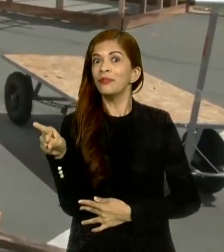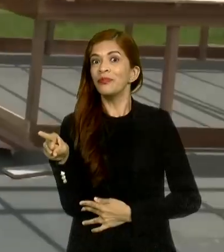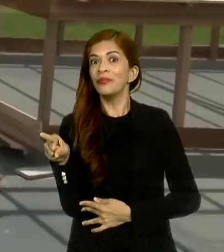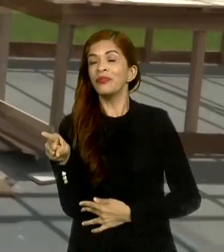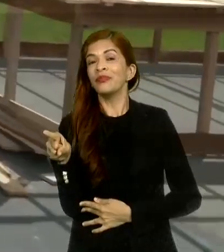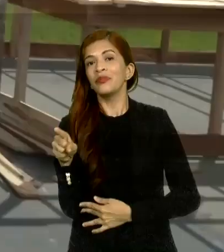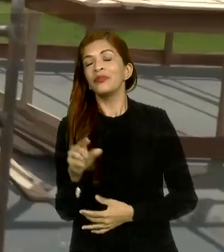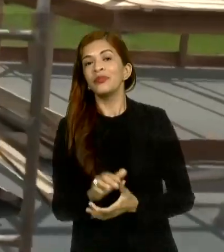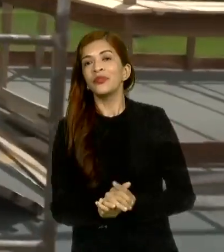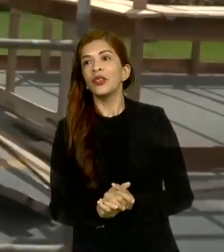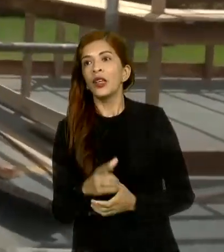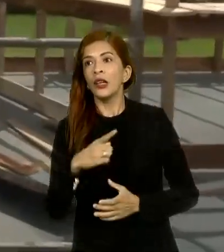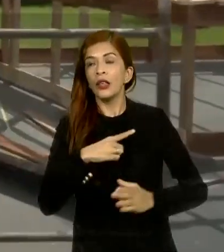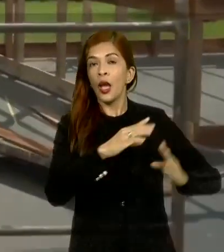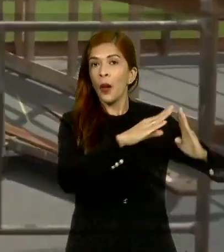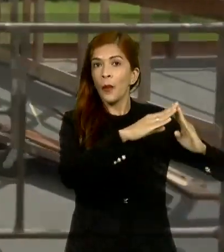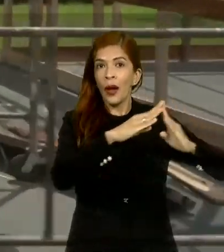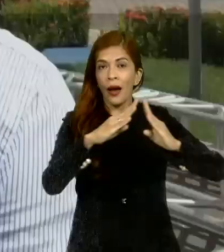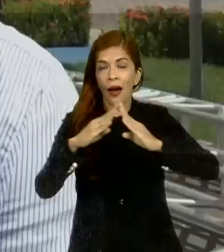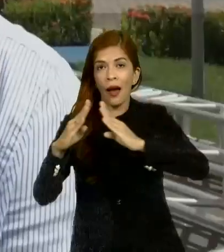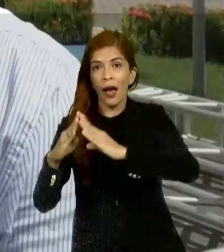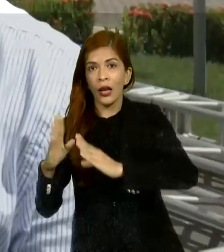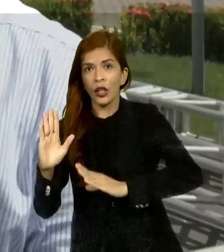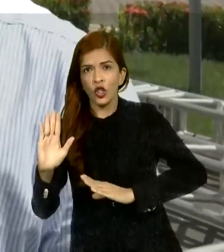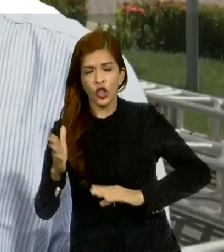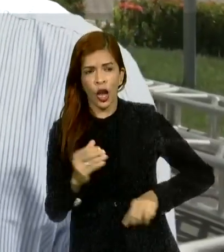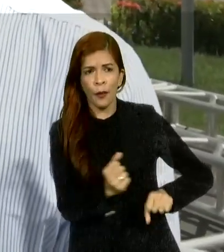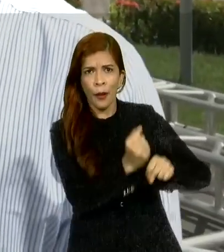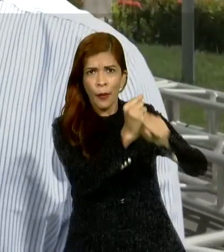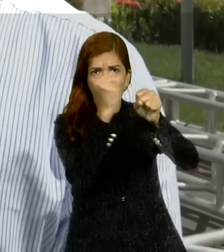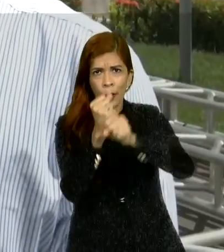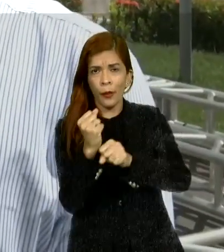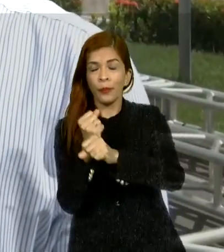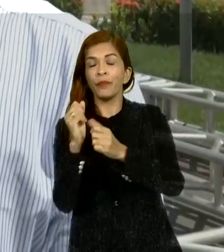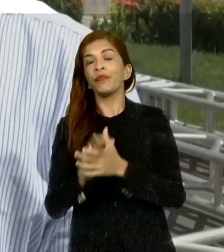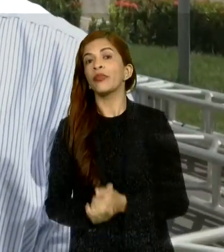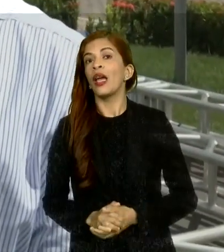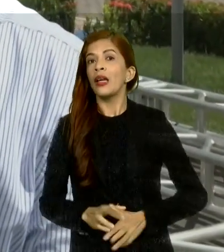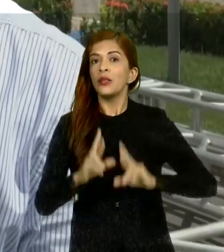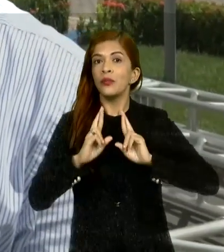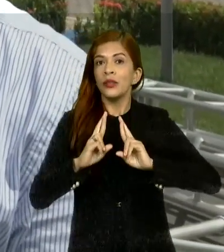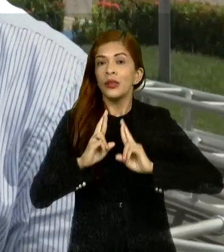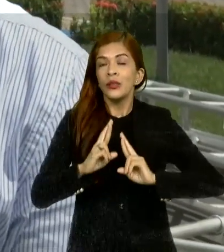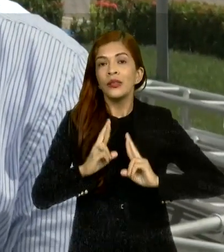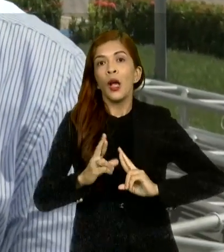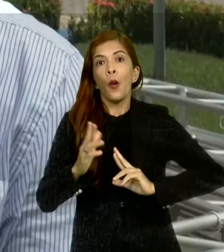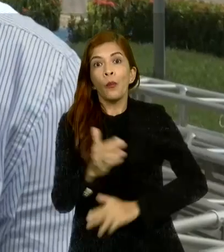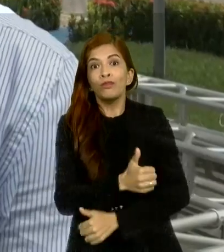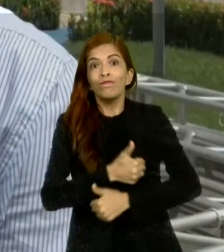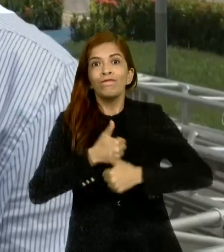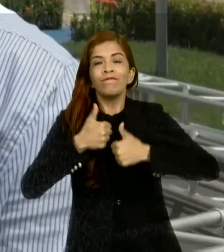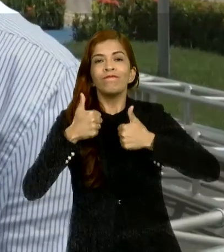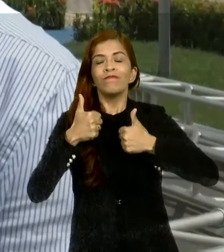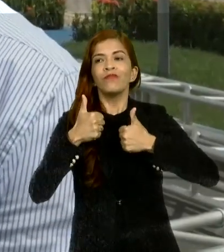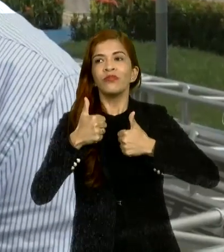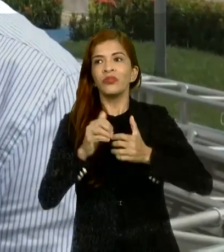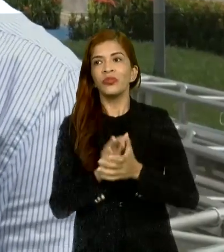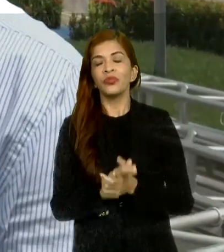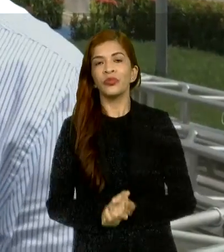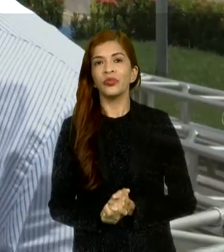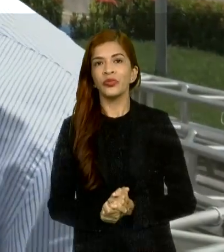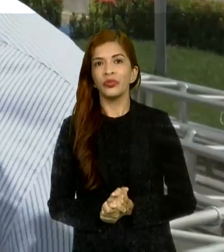forma com as barracas que já estão sendo montadas. A expectativa é muito positiva. A gente está avançando no,